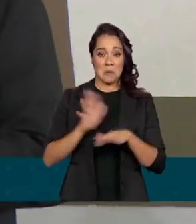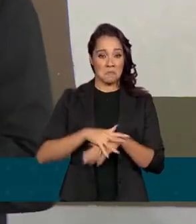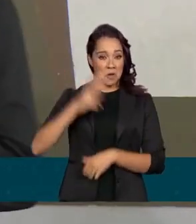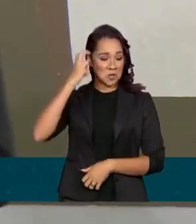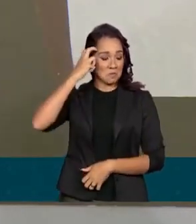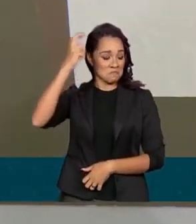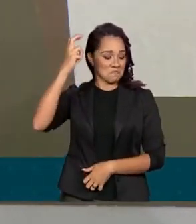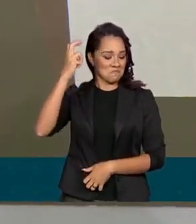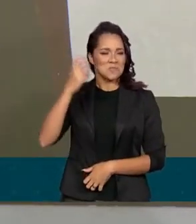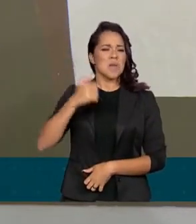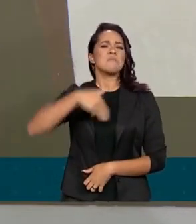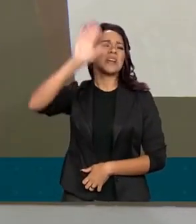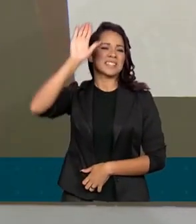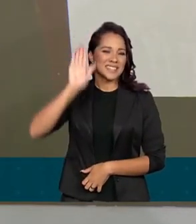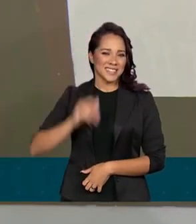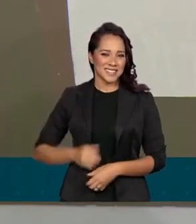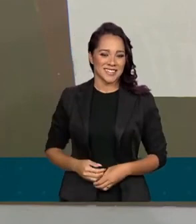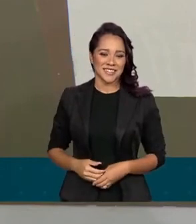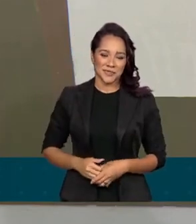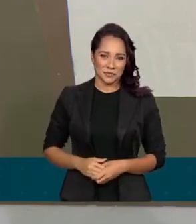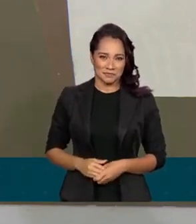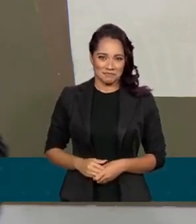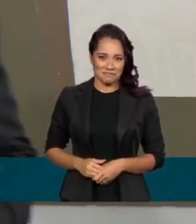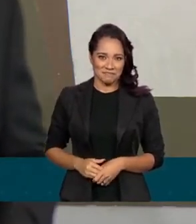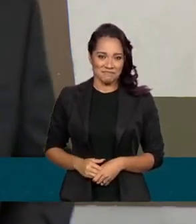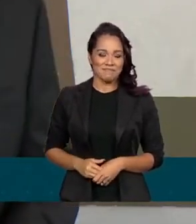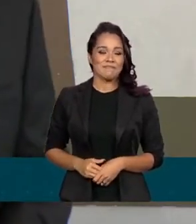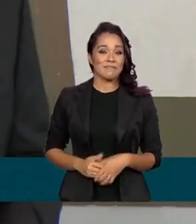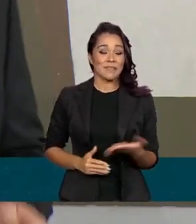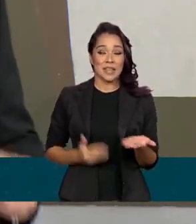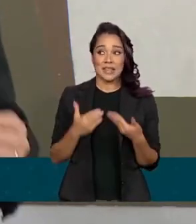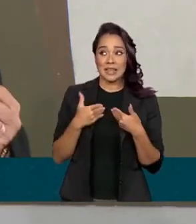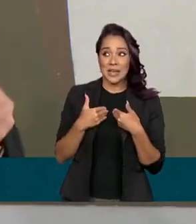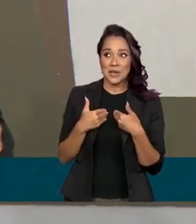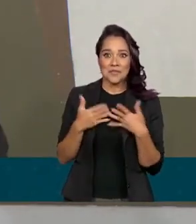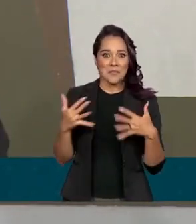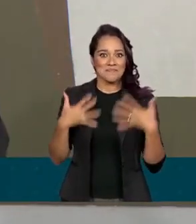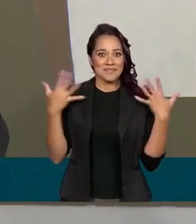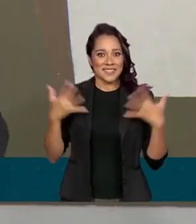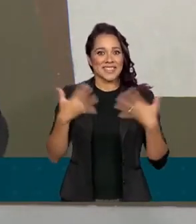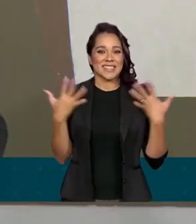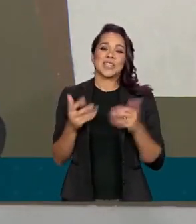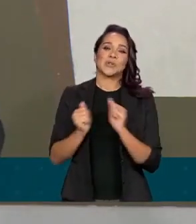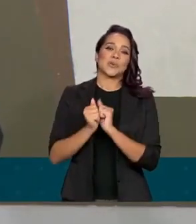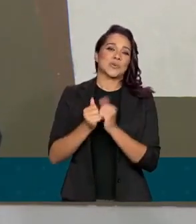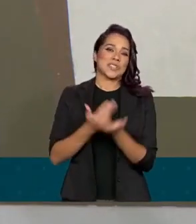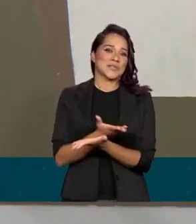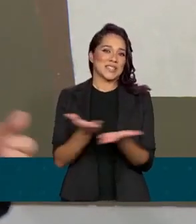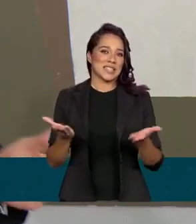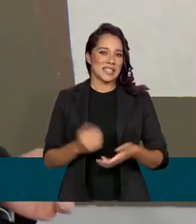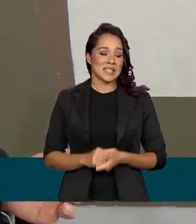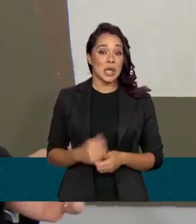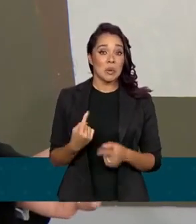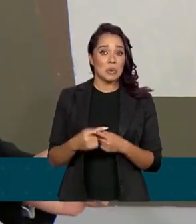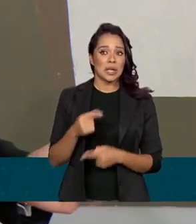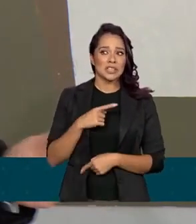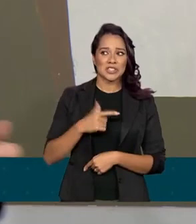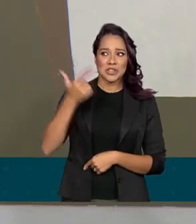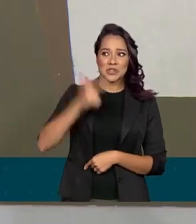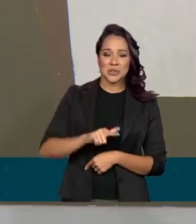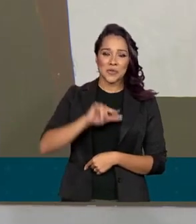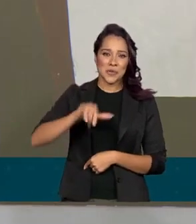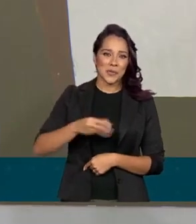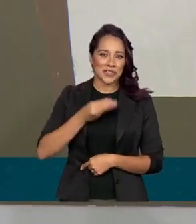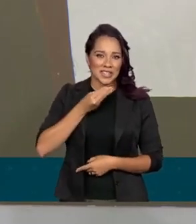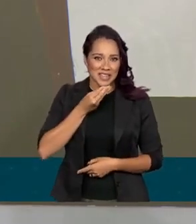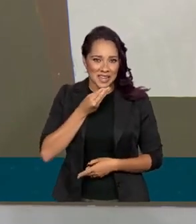sei lá, é mais demais. E eu estou alegre de estar com vocês, porque nós temos outra vez a